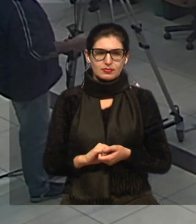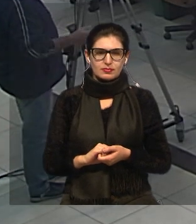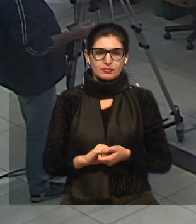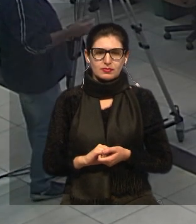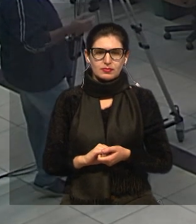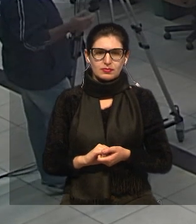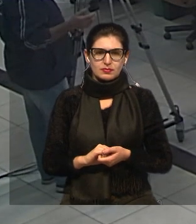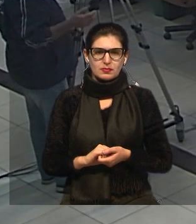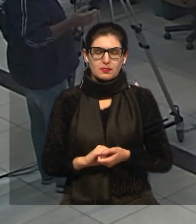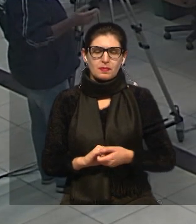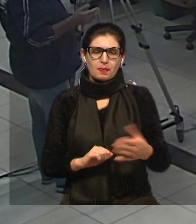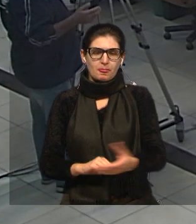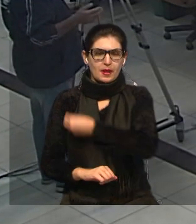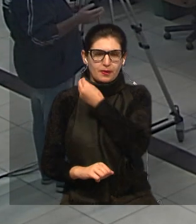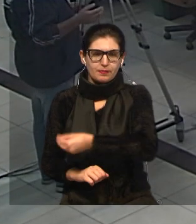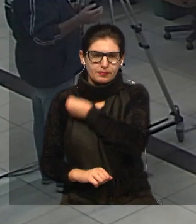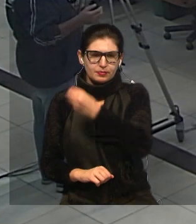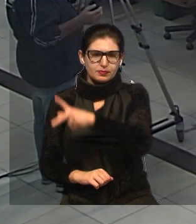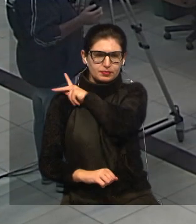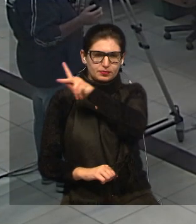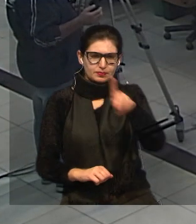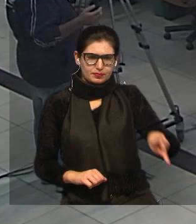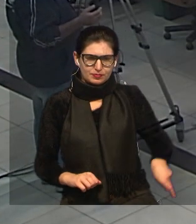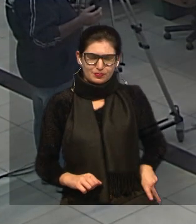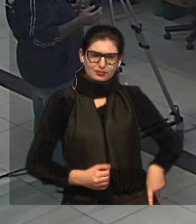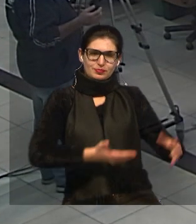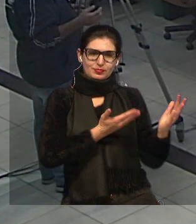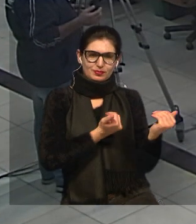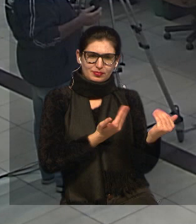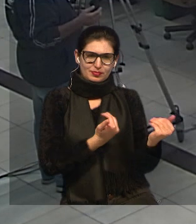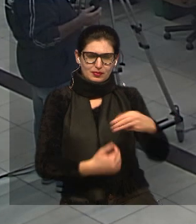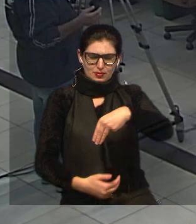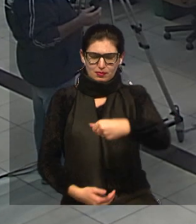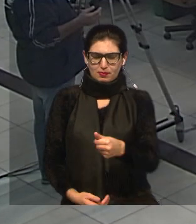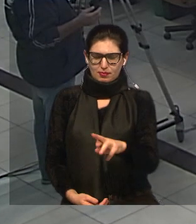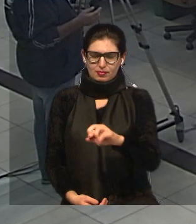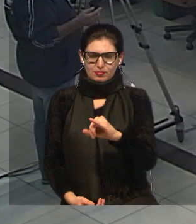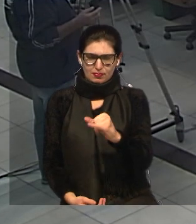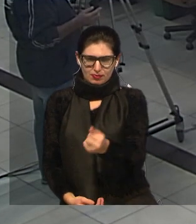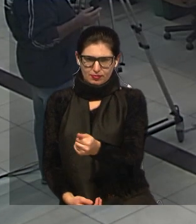Registramos a presença da presidente da Câmara Jovem, Maria Fernanda.